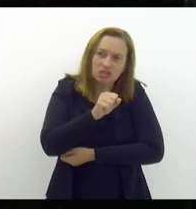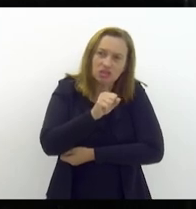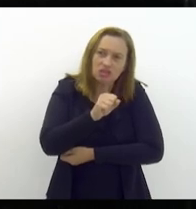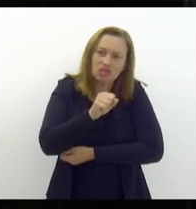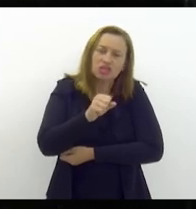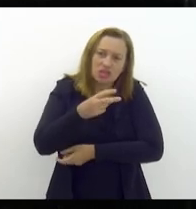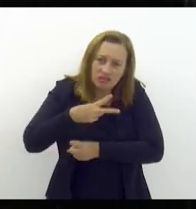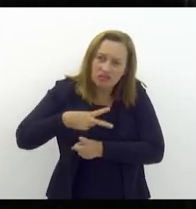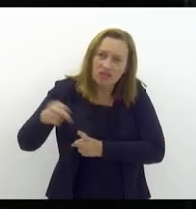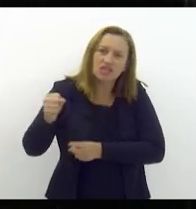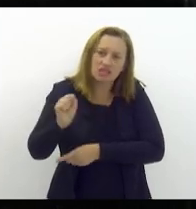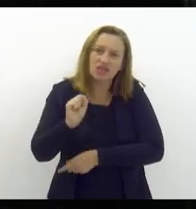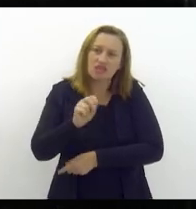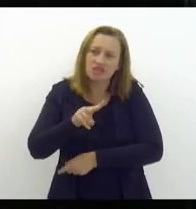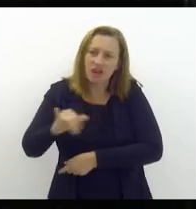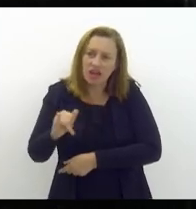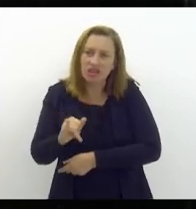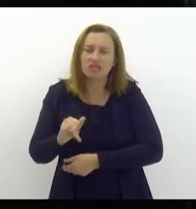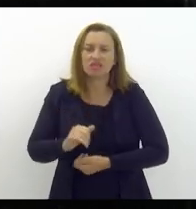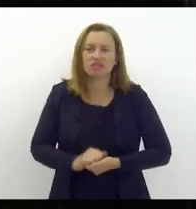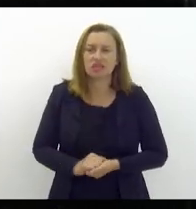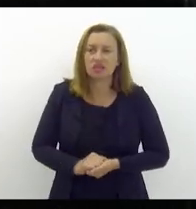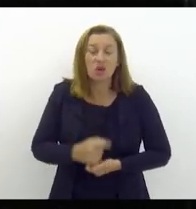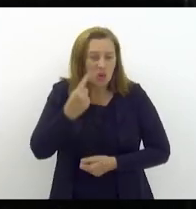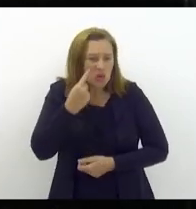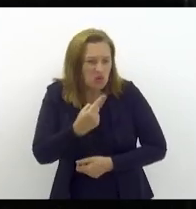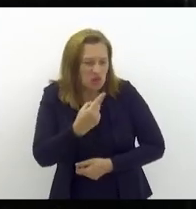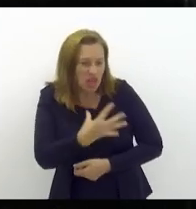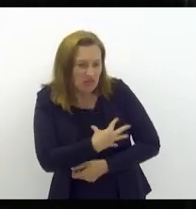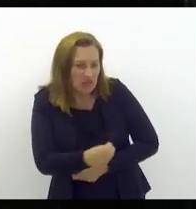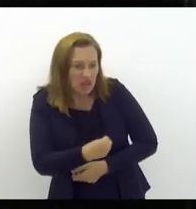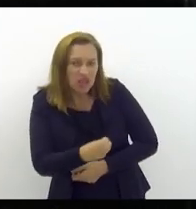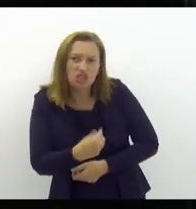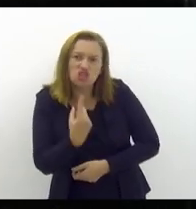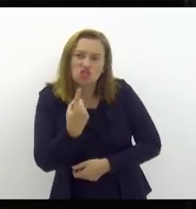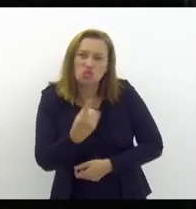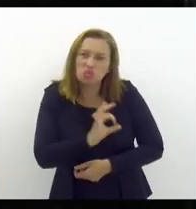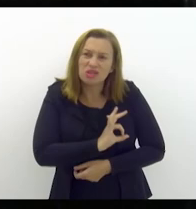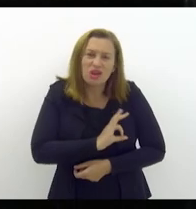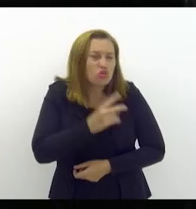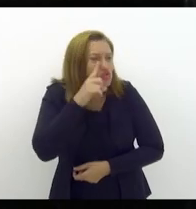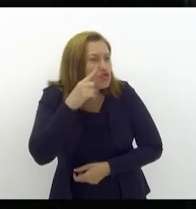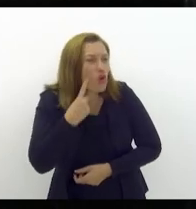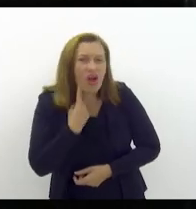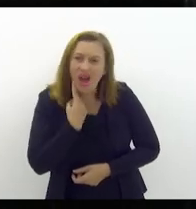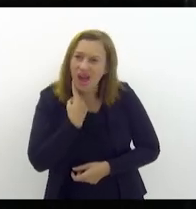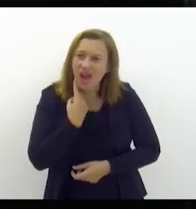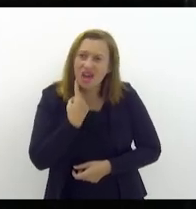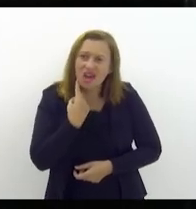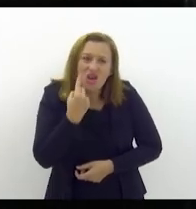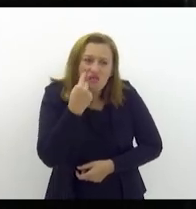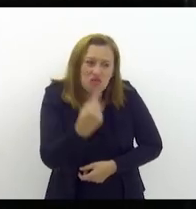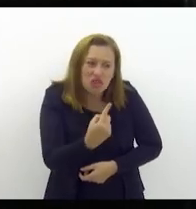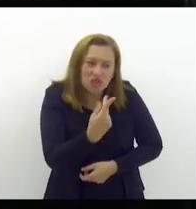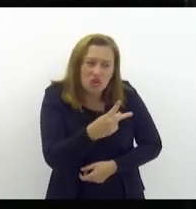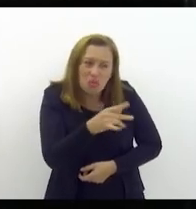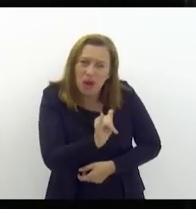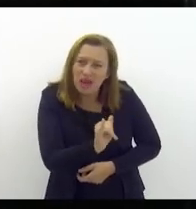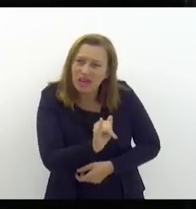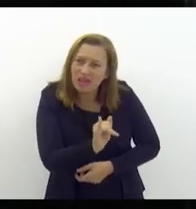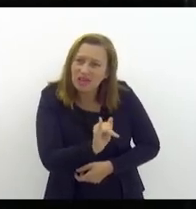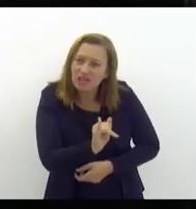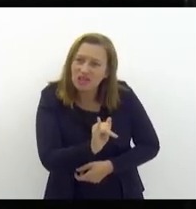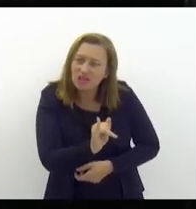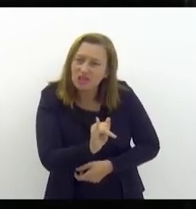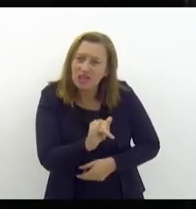por aquilo ali. Ou no 9º, quando via a filha de um policial chorar, vendo o seu pai,